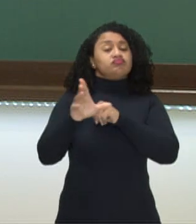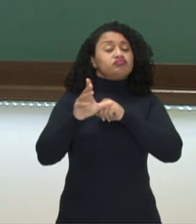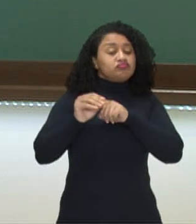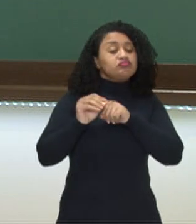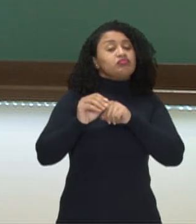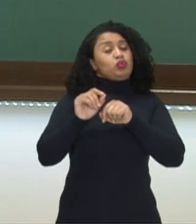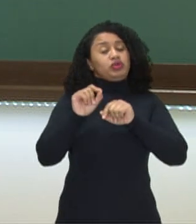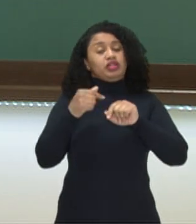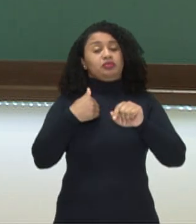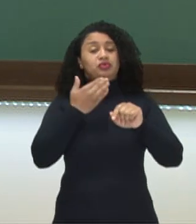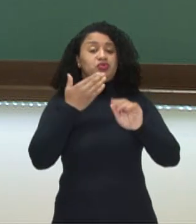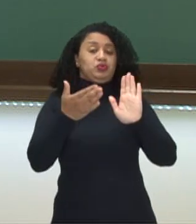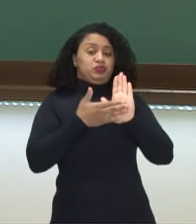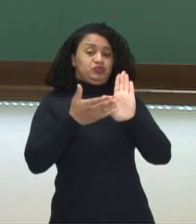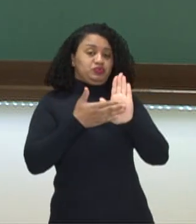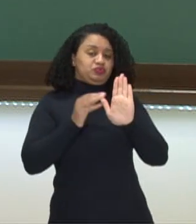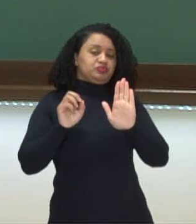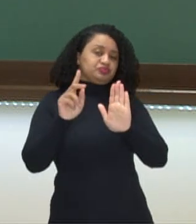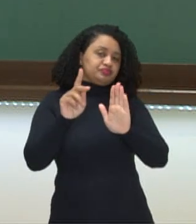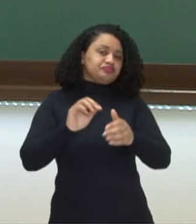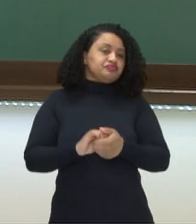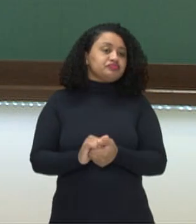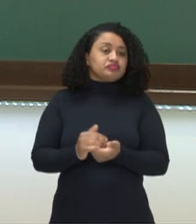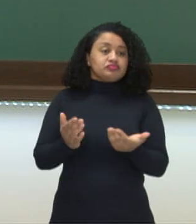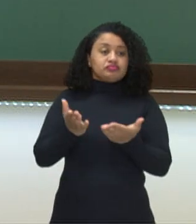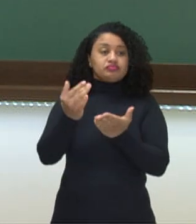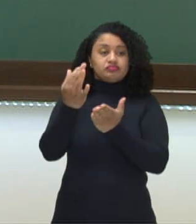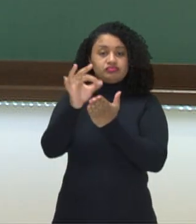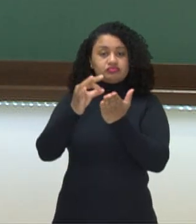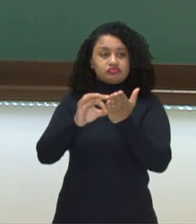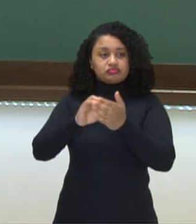que está proposto aqui, tá bom? Vamos corrigir então.